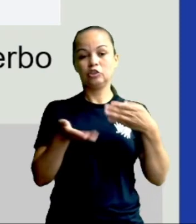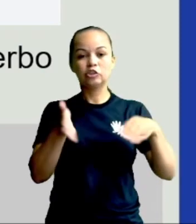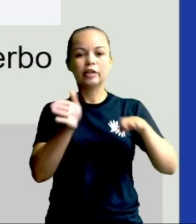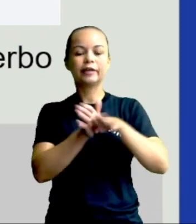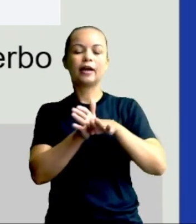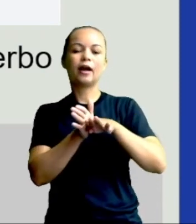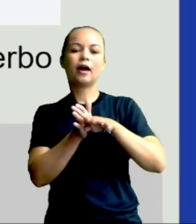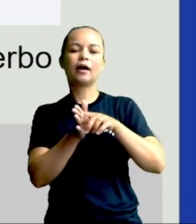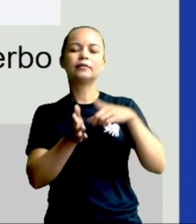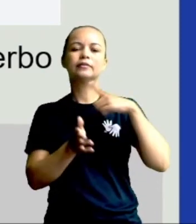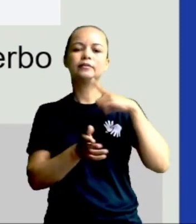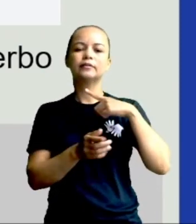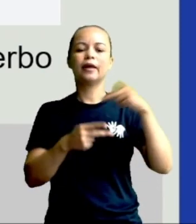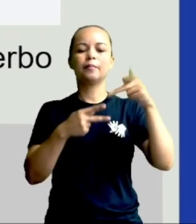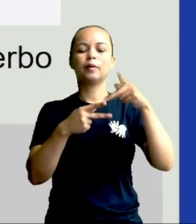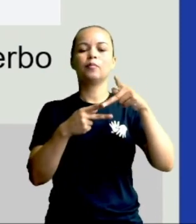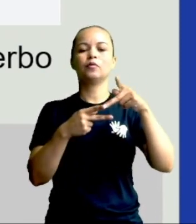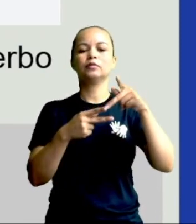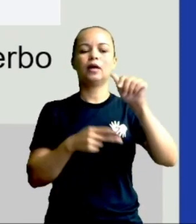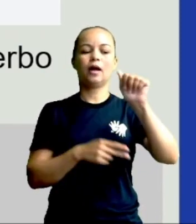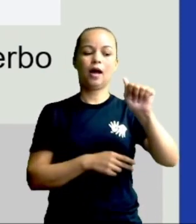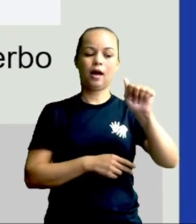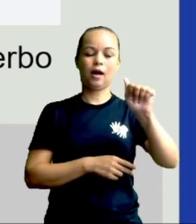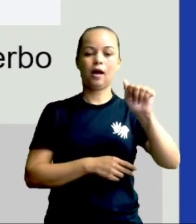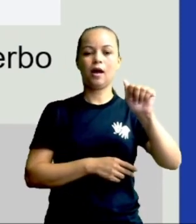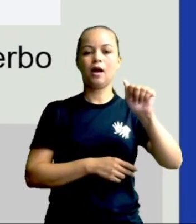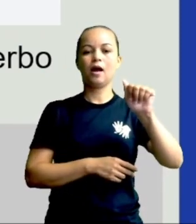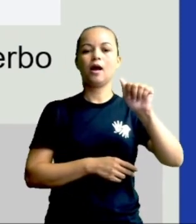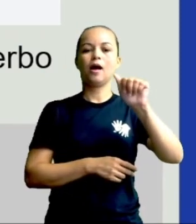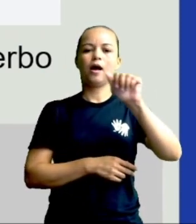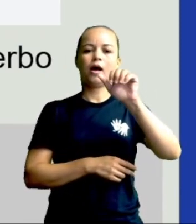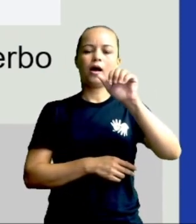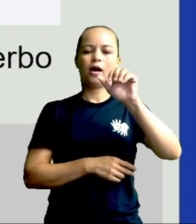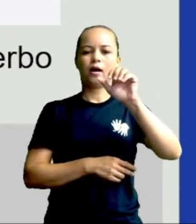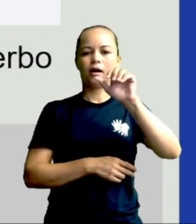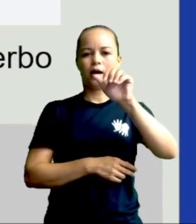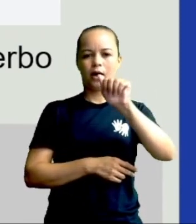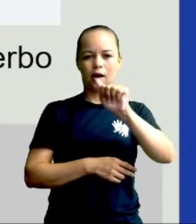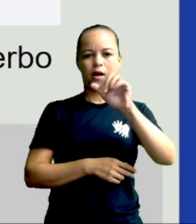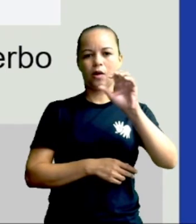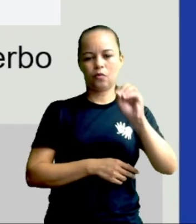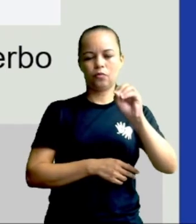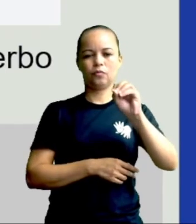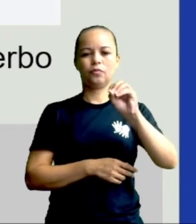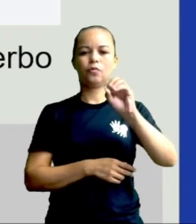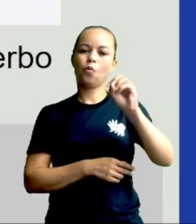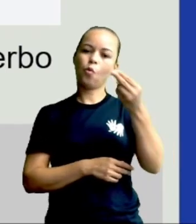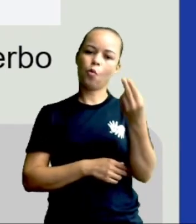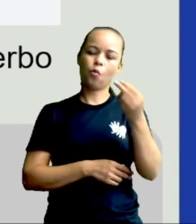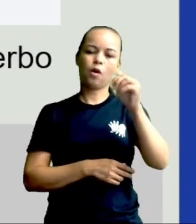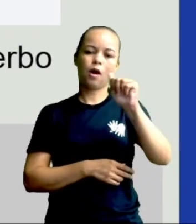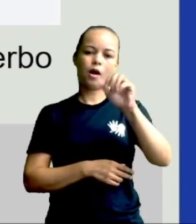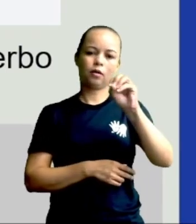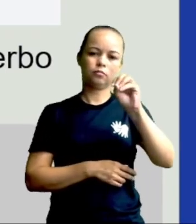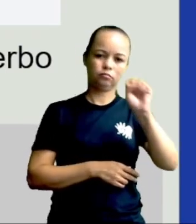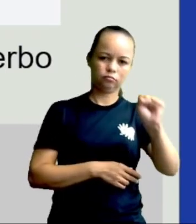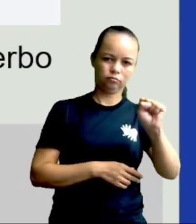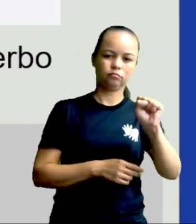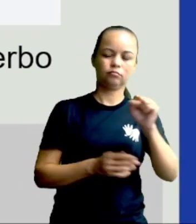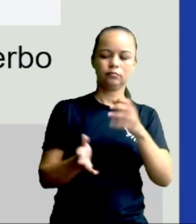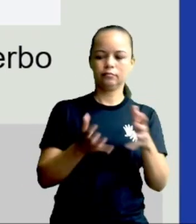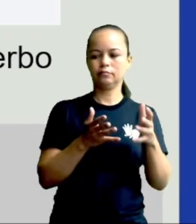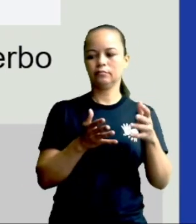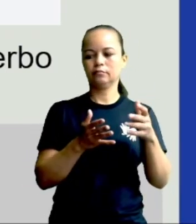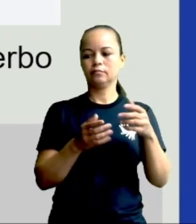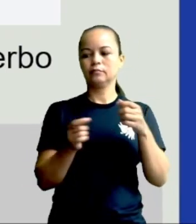chegar ele sempre pede a preposição a ao ou aos próximo título de notícia